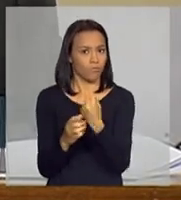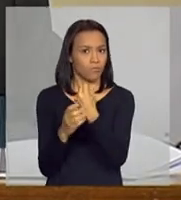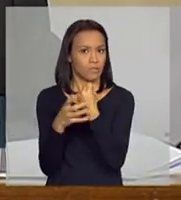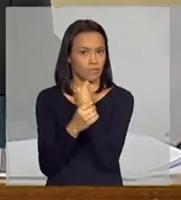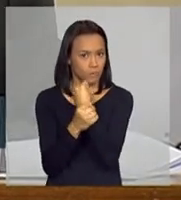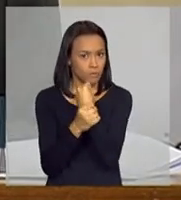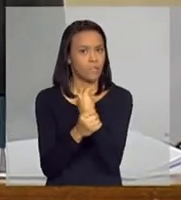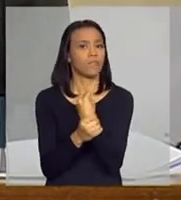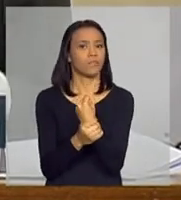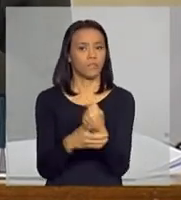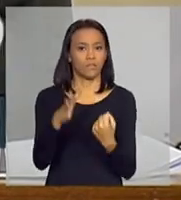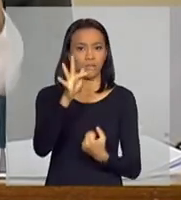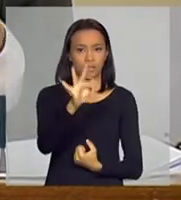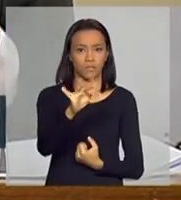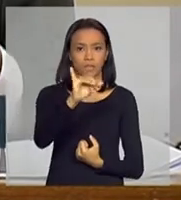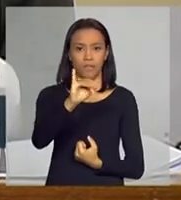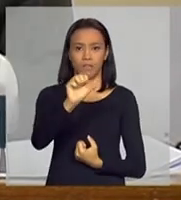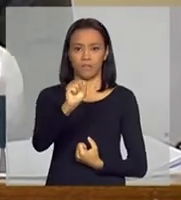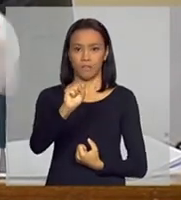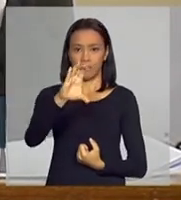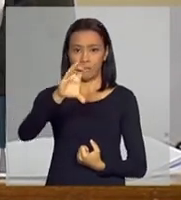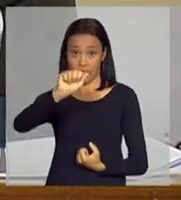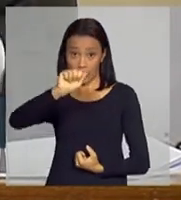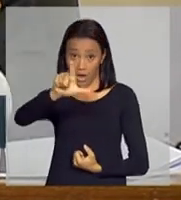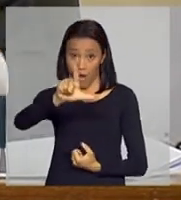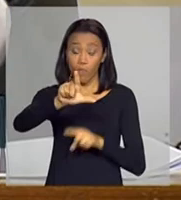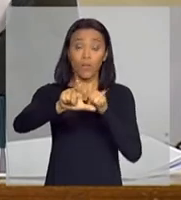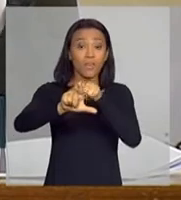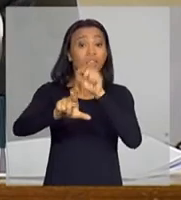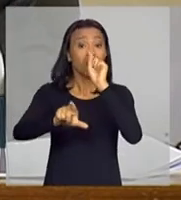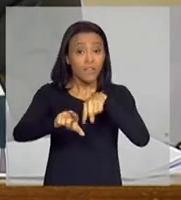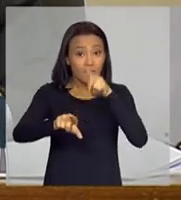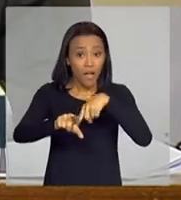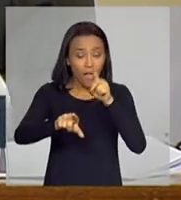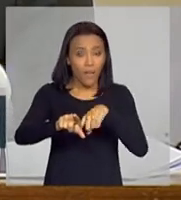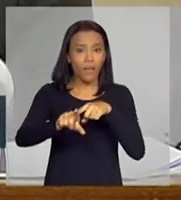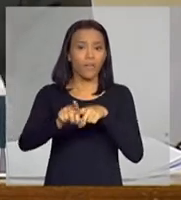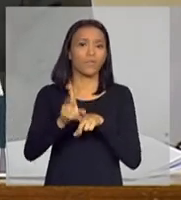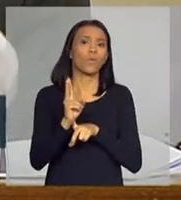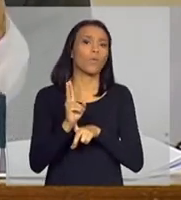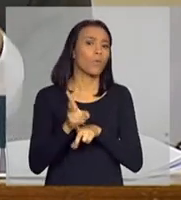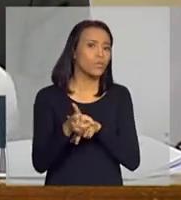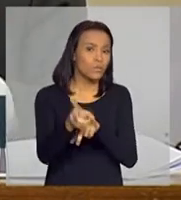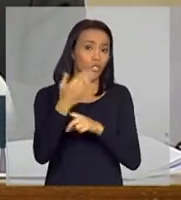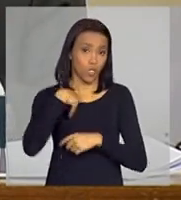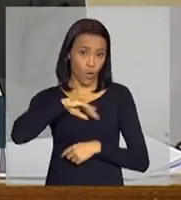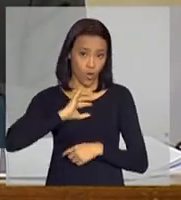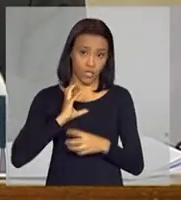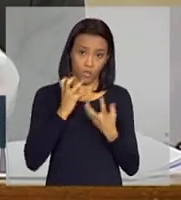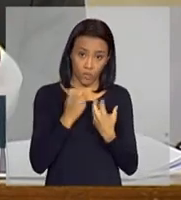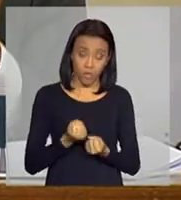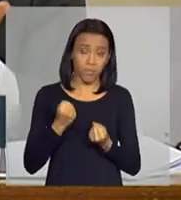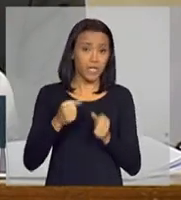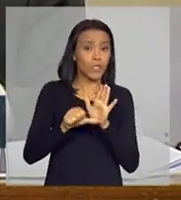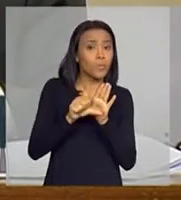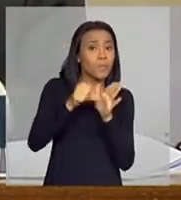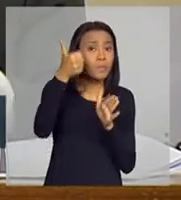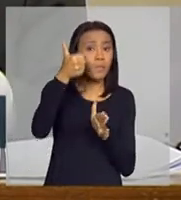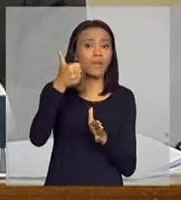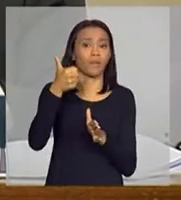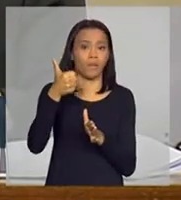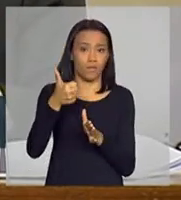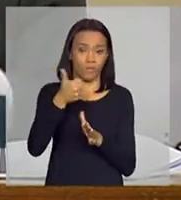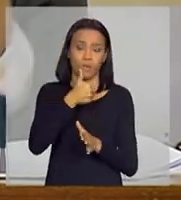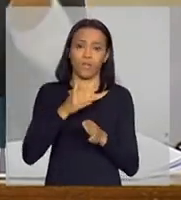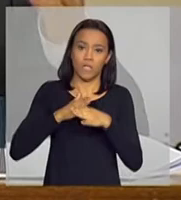ao governo mantém essa solidez fiscal que é uma trajetória fiscal que nós adotamos Desde o Primeiro Momento